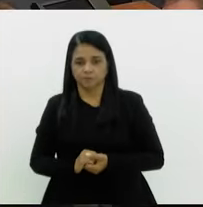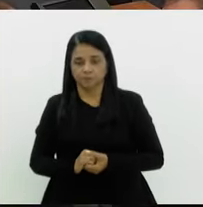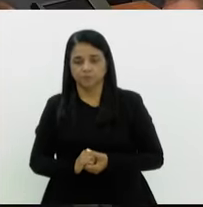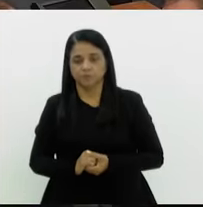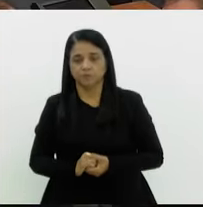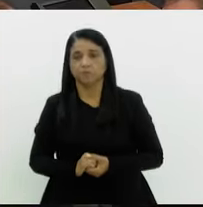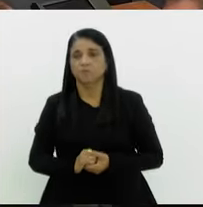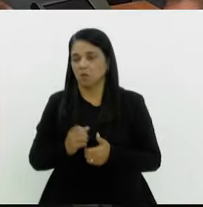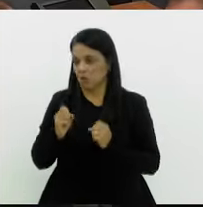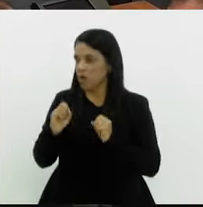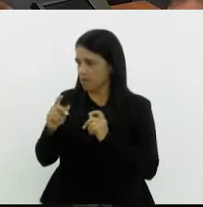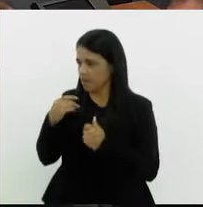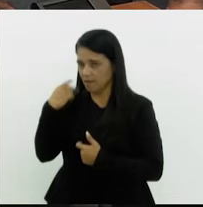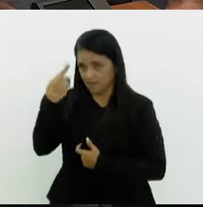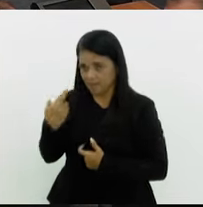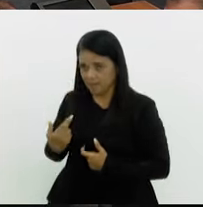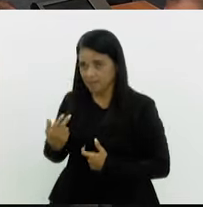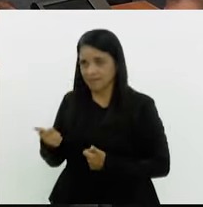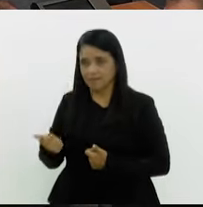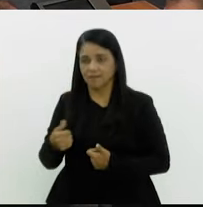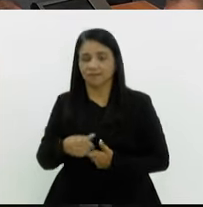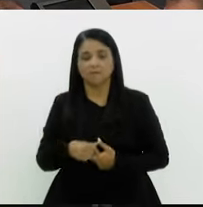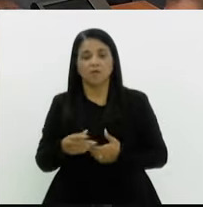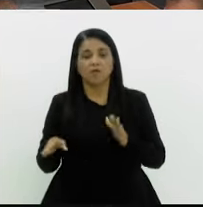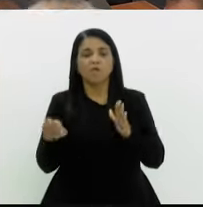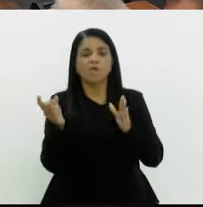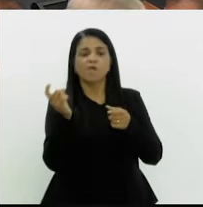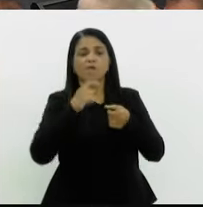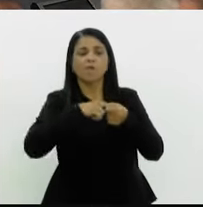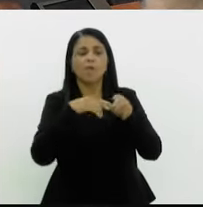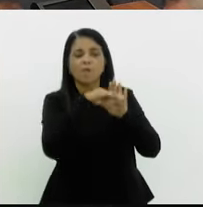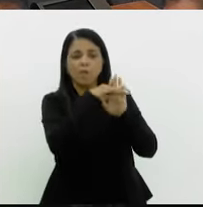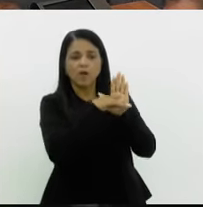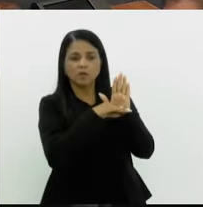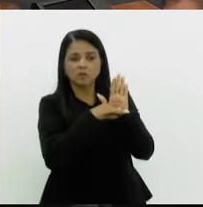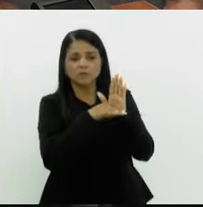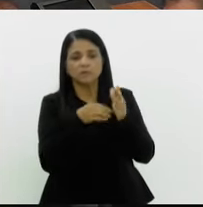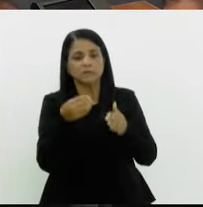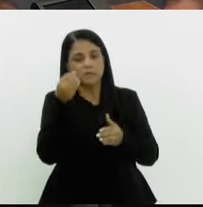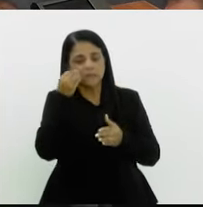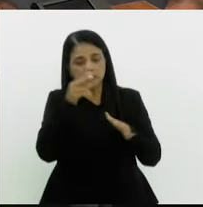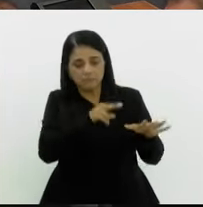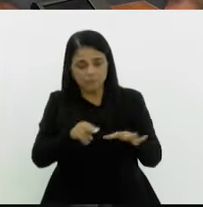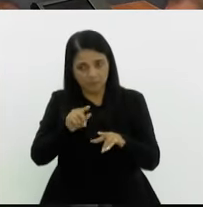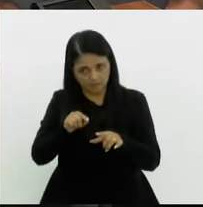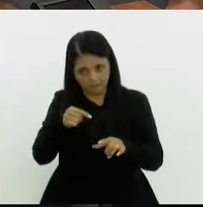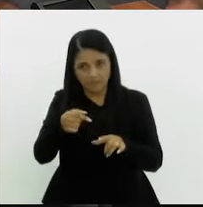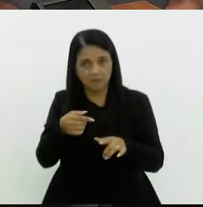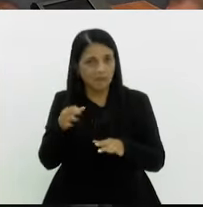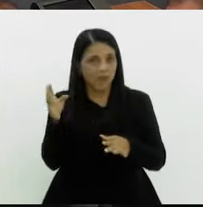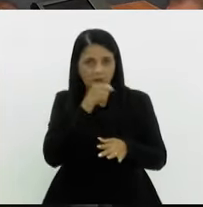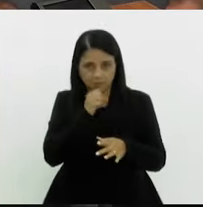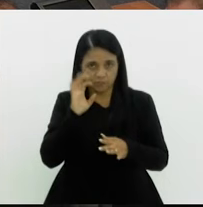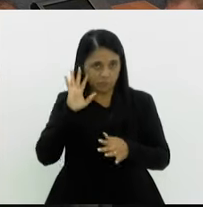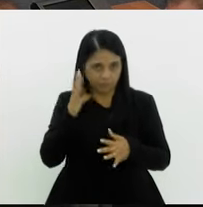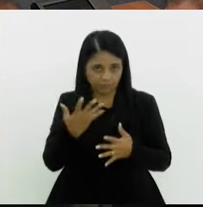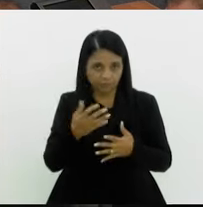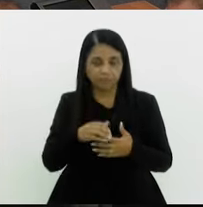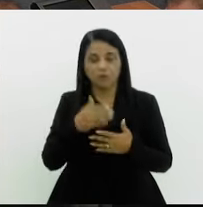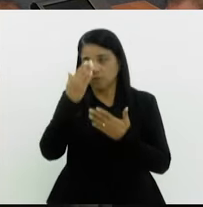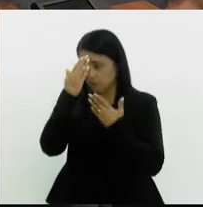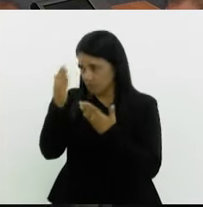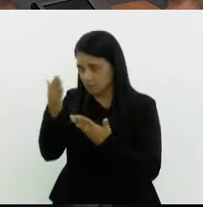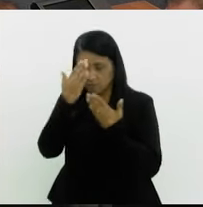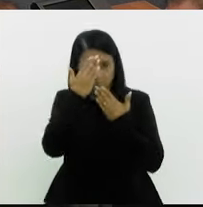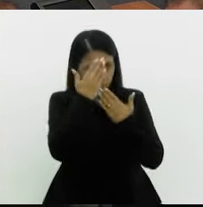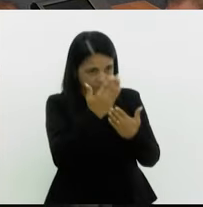Pode deixar, Renato. E aí a gente retoma na pauta quando, senhor presidente? Vou tentar já na próxima semana para a gente resolver. Perfeito. Tá? Obrigada. Obrigado você